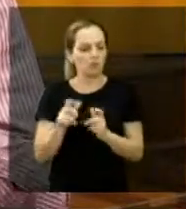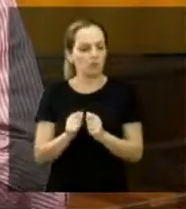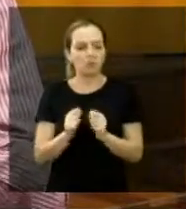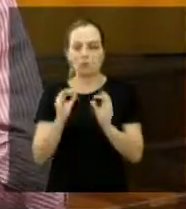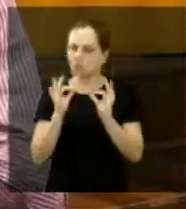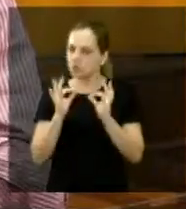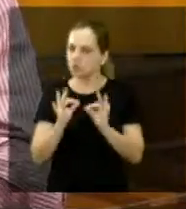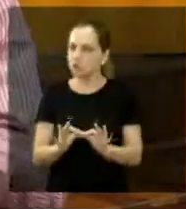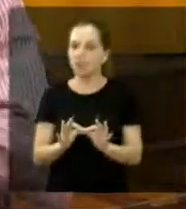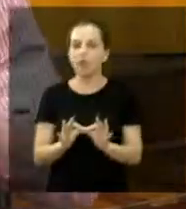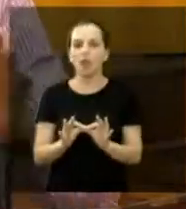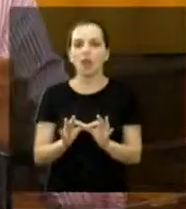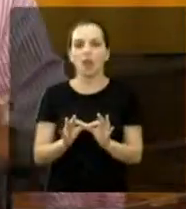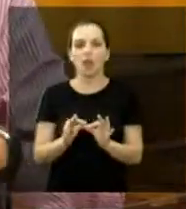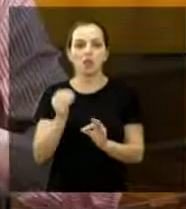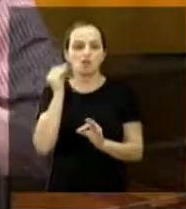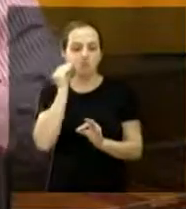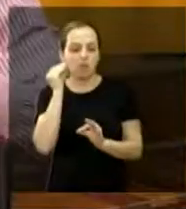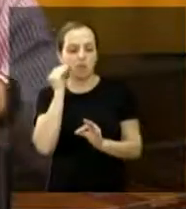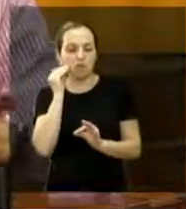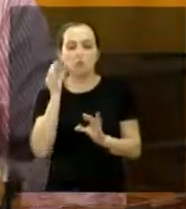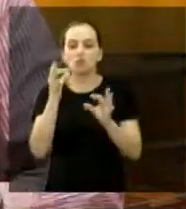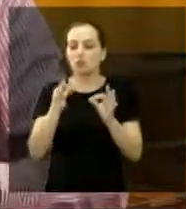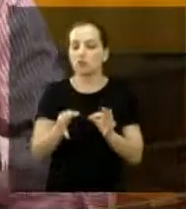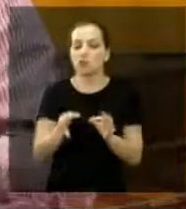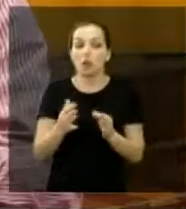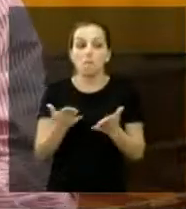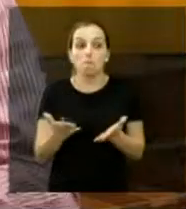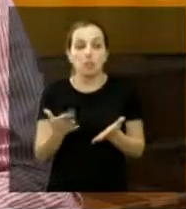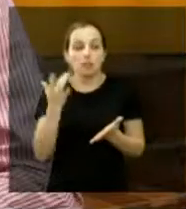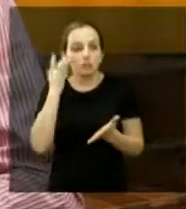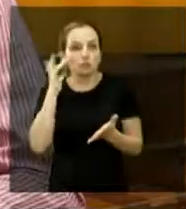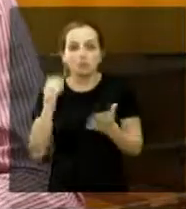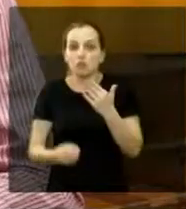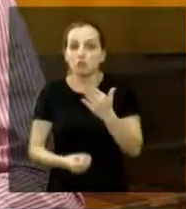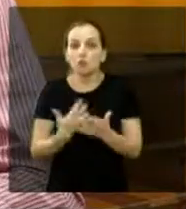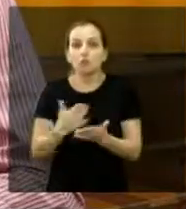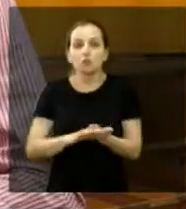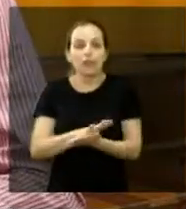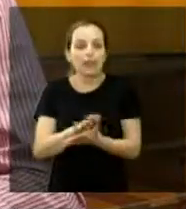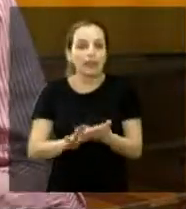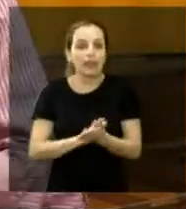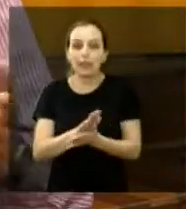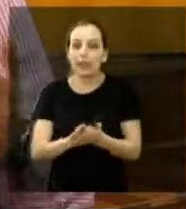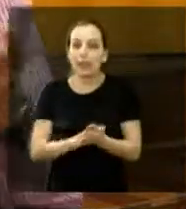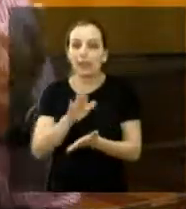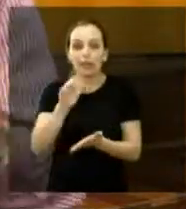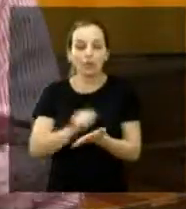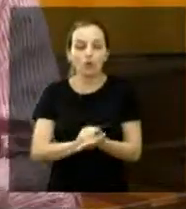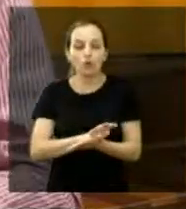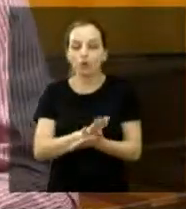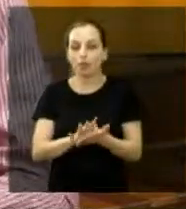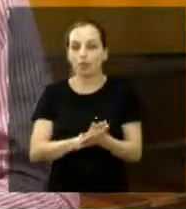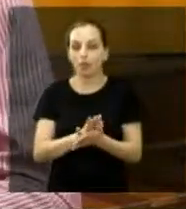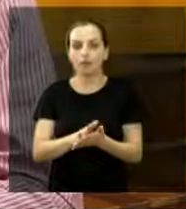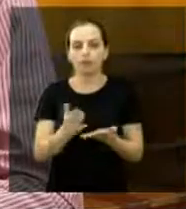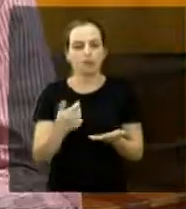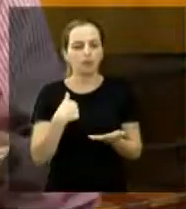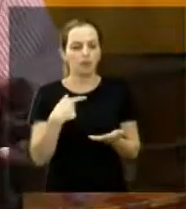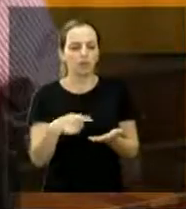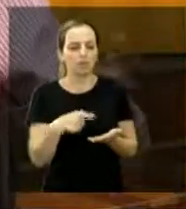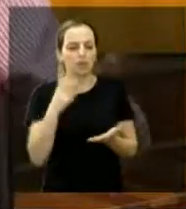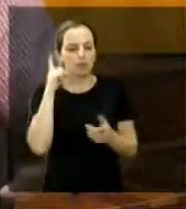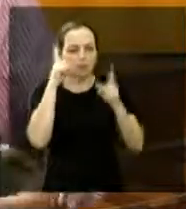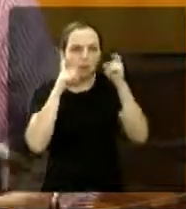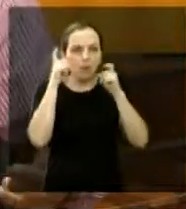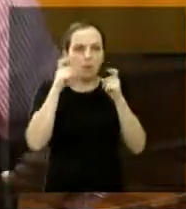gente testou, não, olha, não sei o que aconteceu, não gravou nada, os caras estão me cobrando e eu não sei o que fazer. Eu falei, Silvio, você está preocupado à toa. Mas